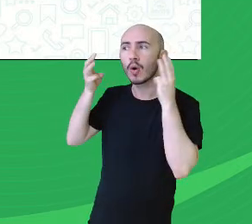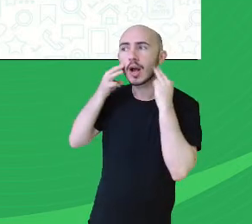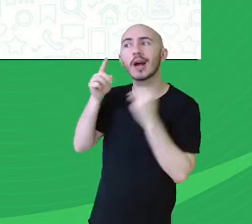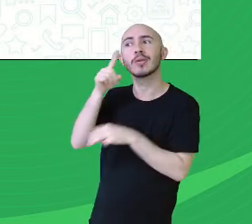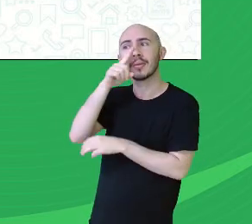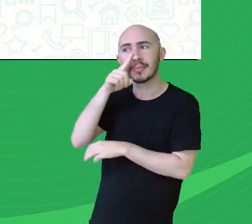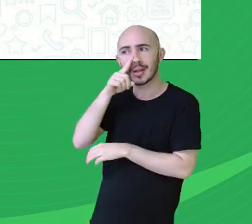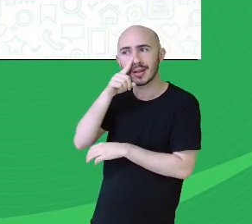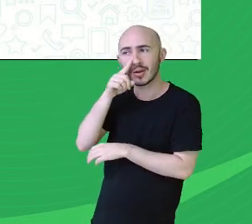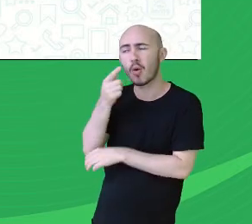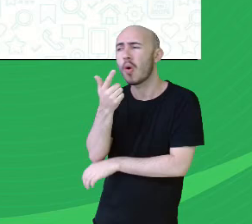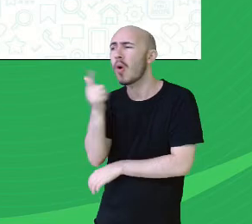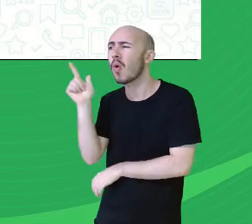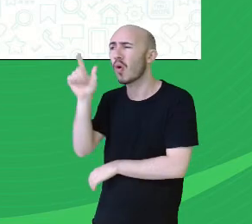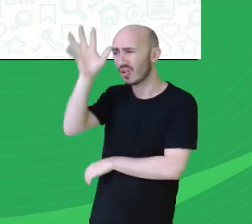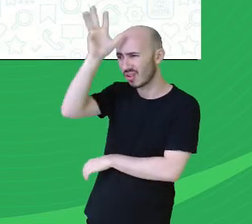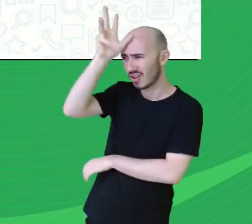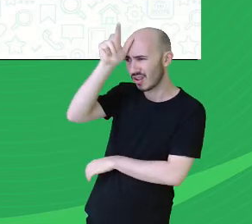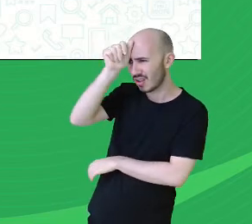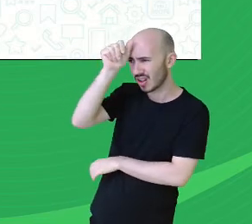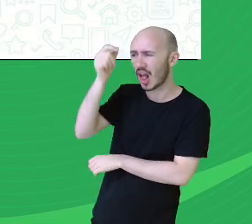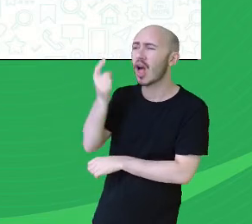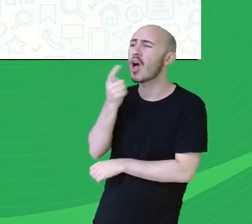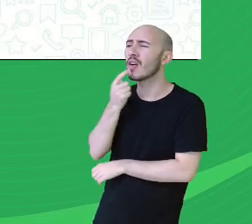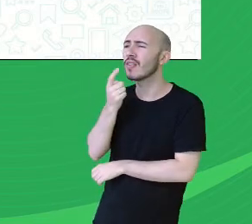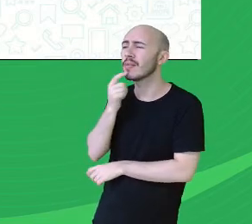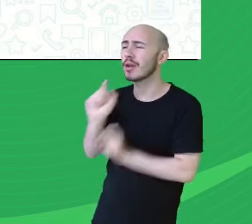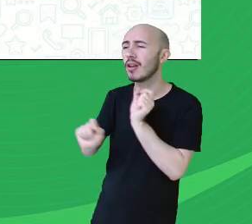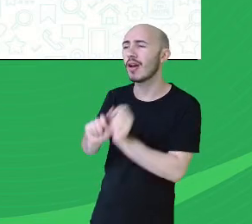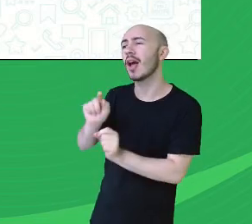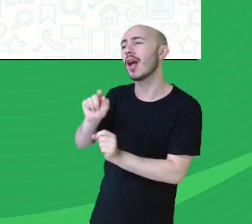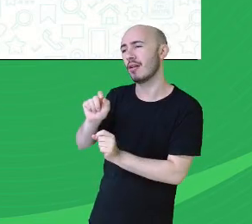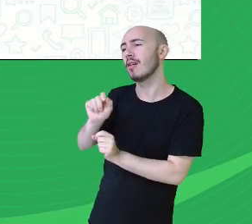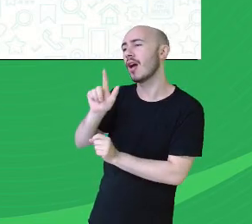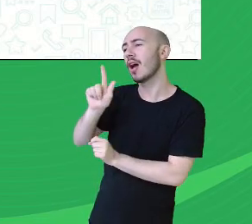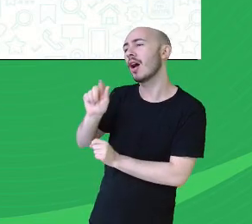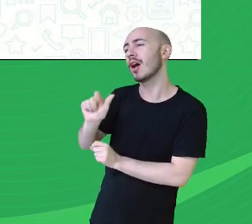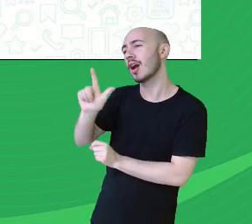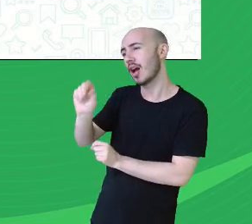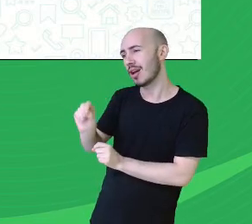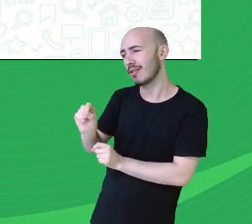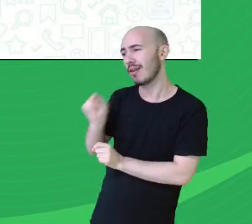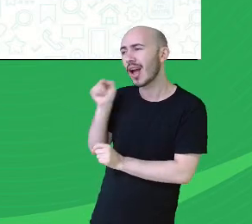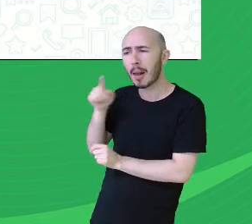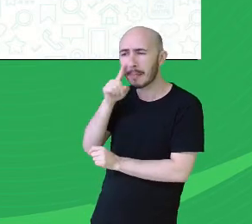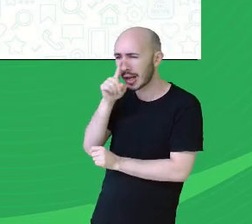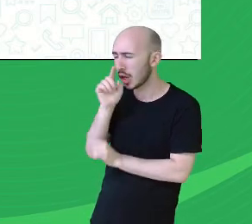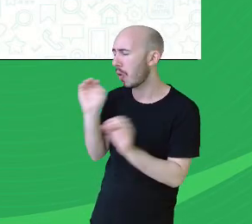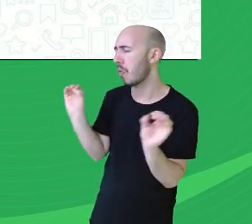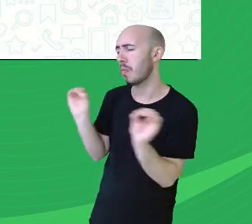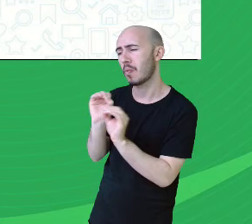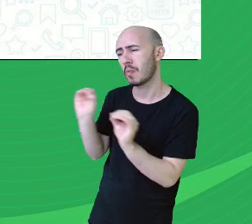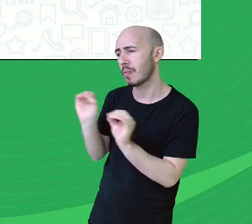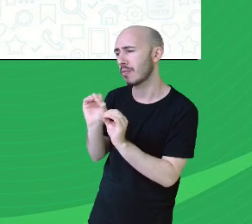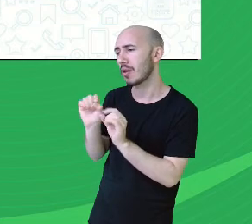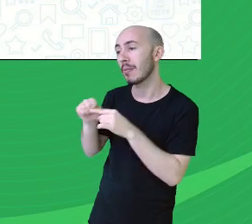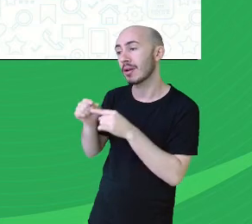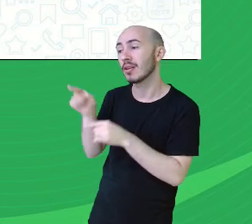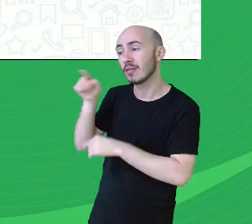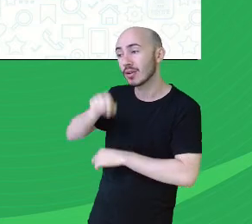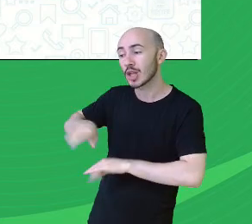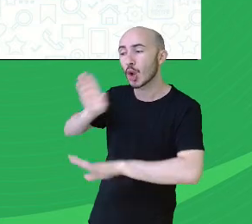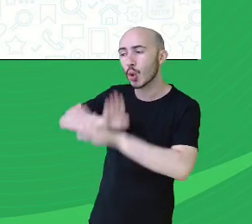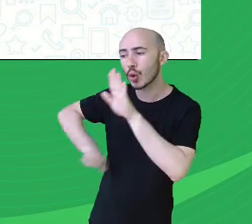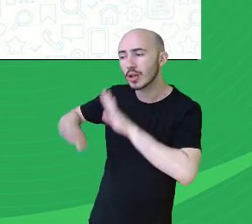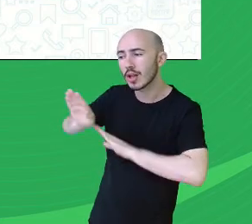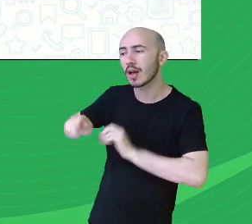de olhar feroz e crista rubra, filhinho, é o galo. Uma ave que nunca nos fez mal, as aparências enganam.